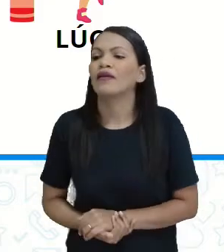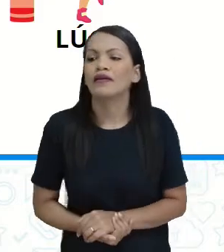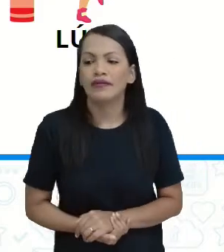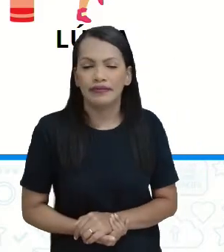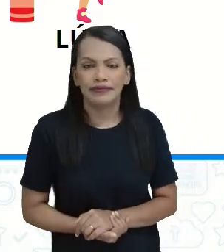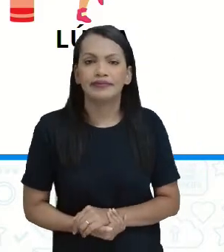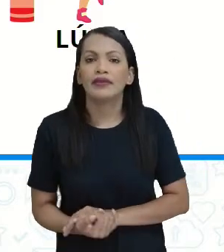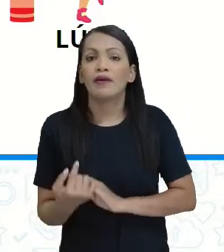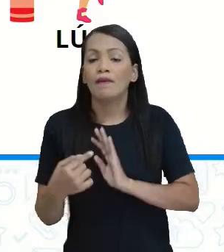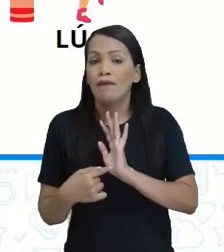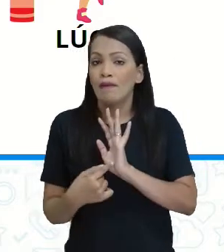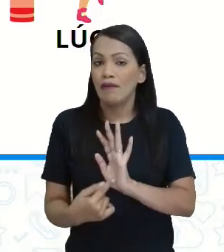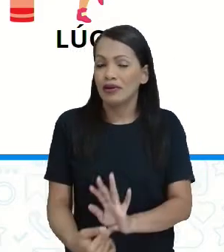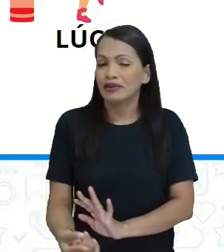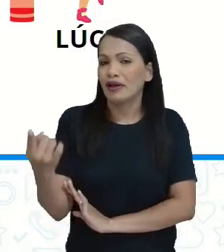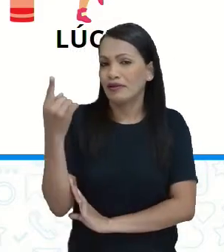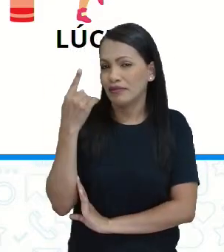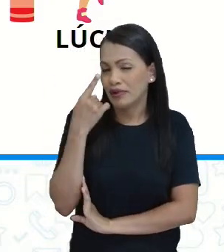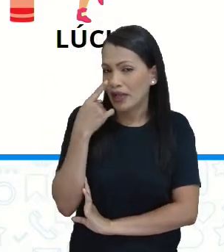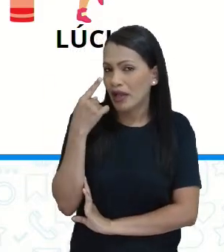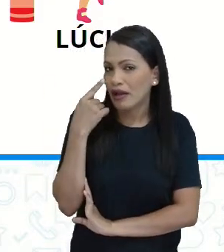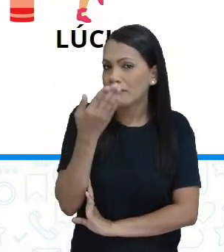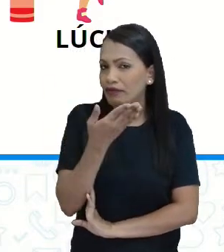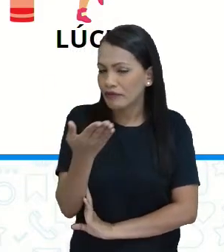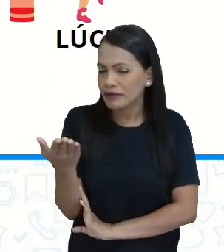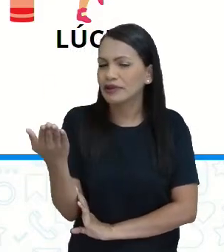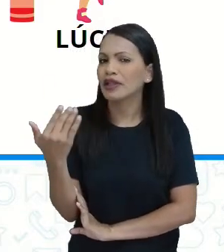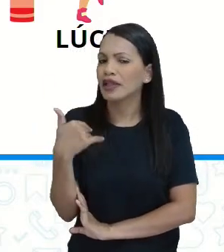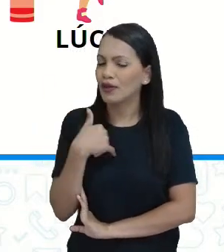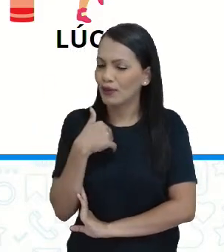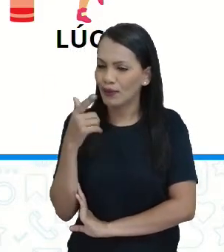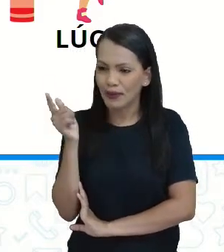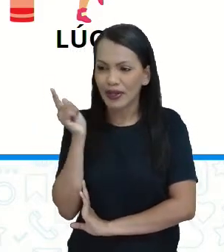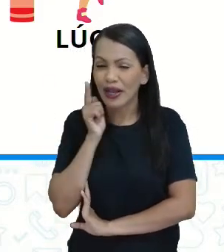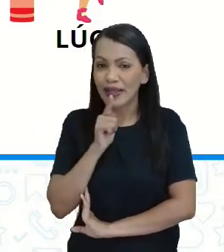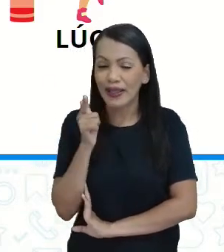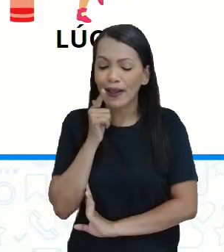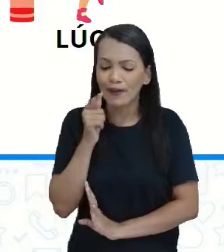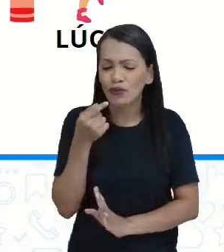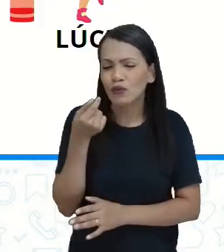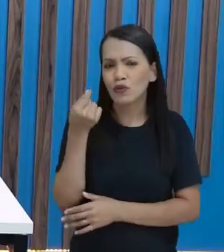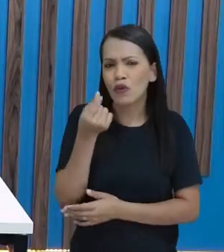giz de cera, que esse giz de cera eu até ganhei, tá? Então,